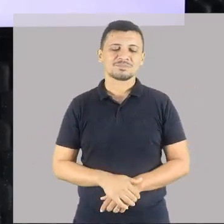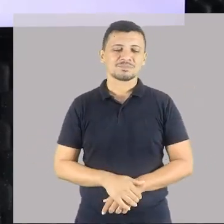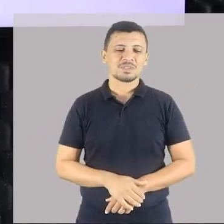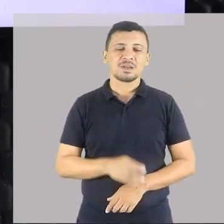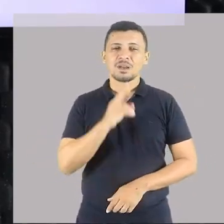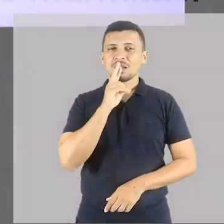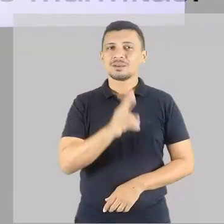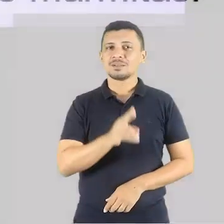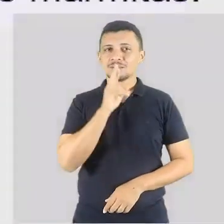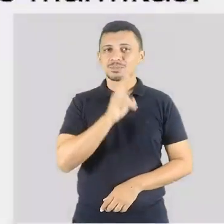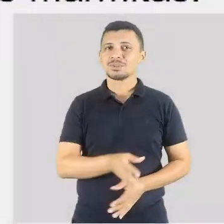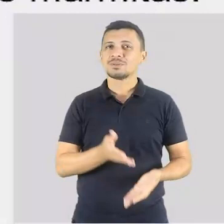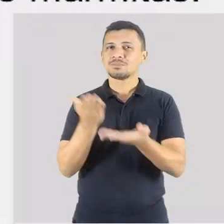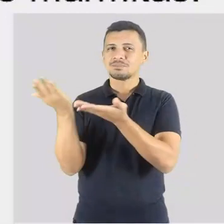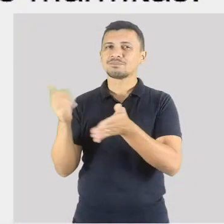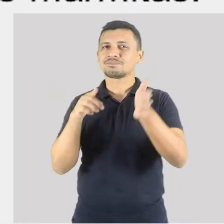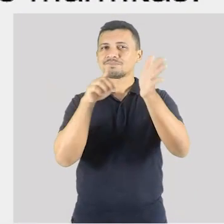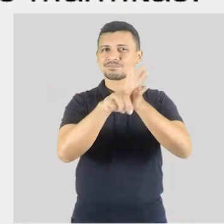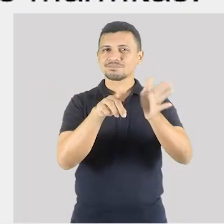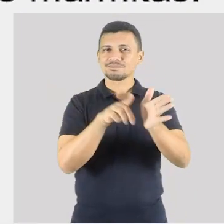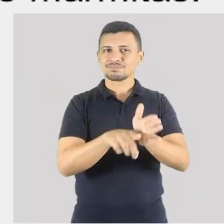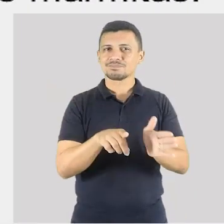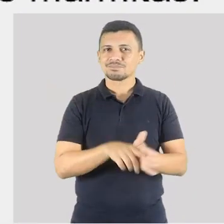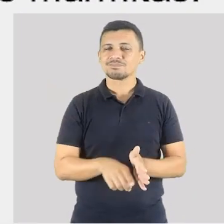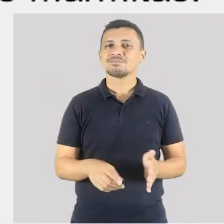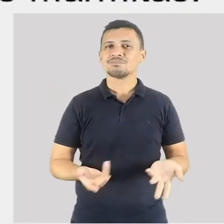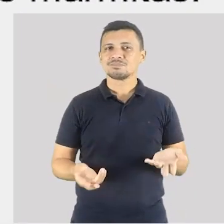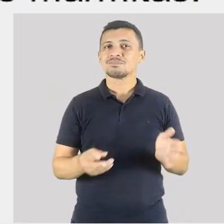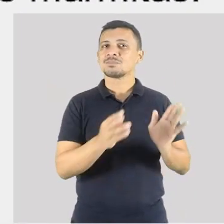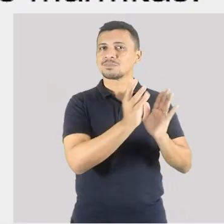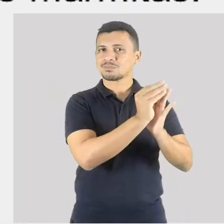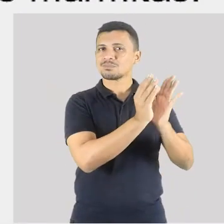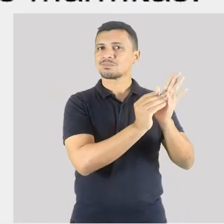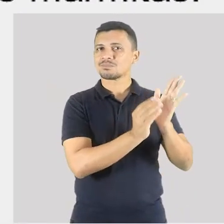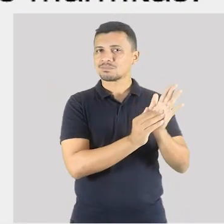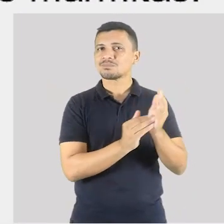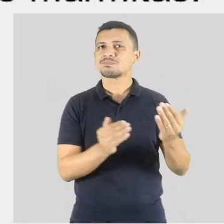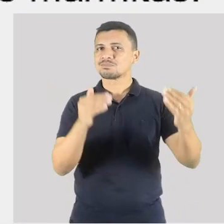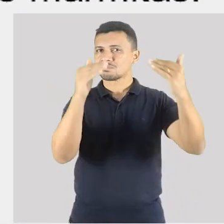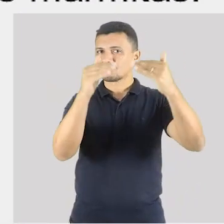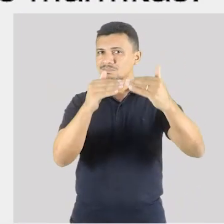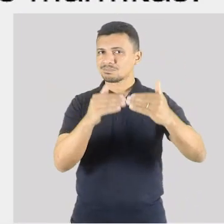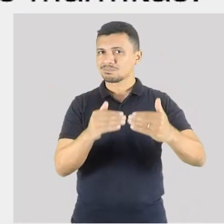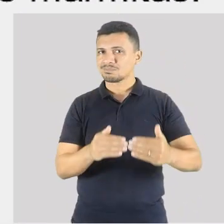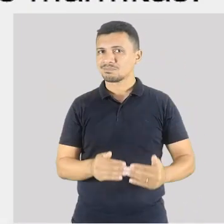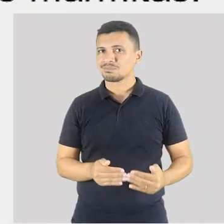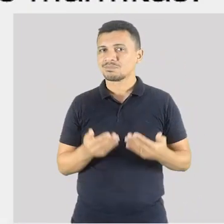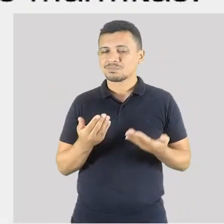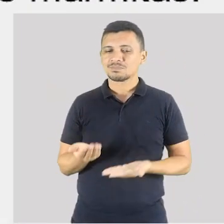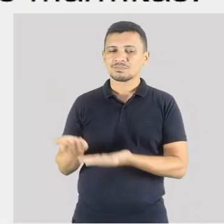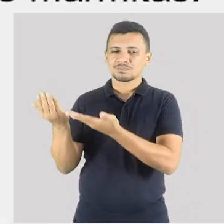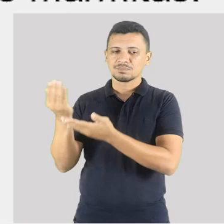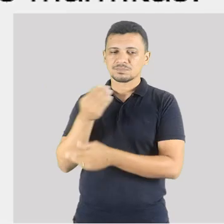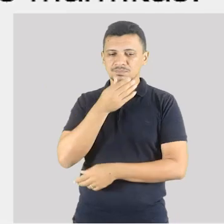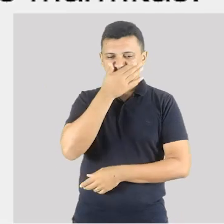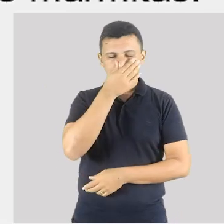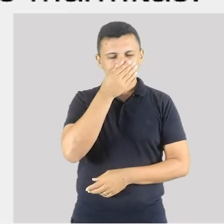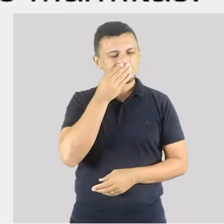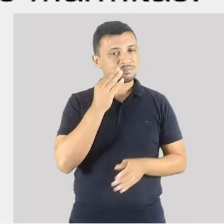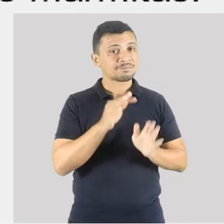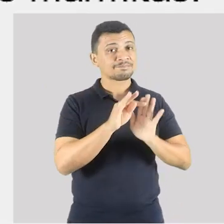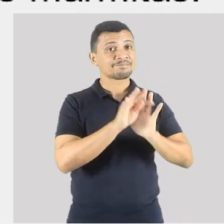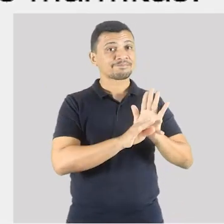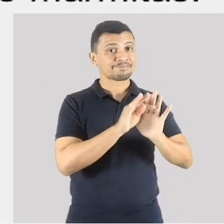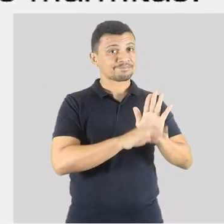vamos resolver algumas questõezinhas pertinentes a esse conteúdo. Aqui nós temos o texto, e aí nós vamos direto para o texto, para